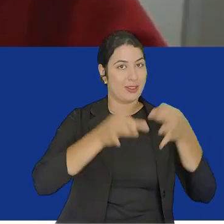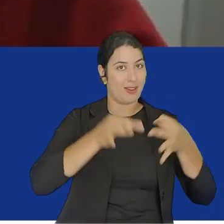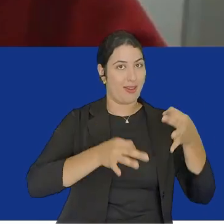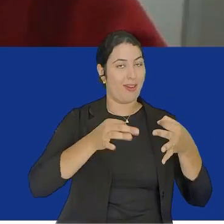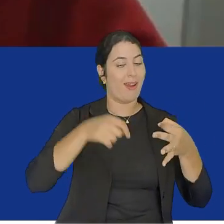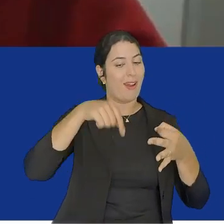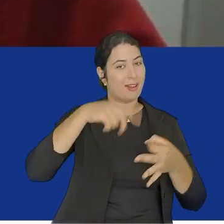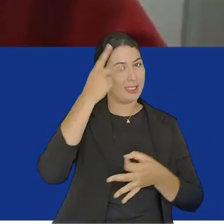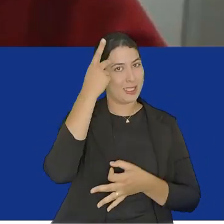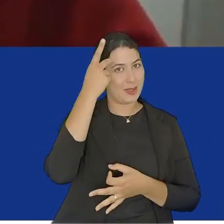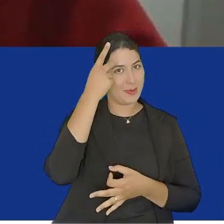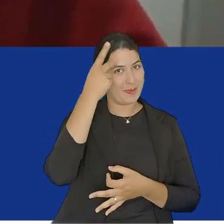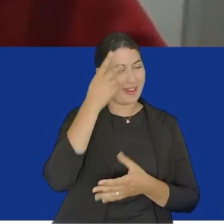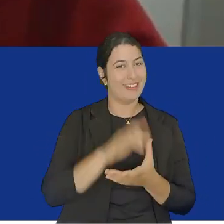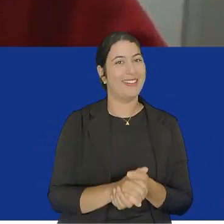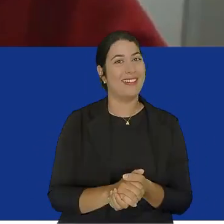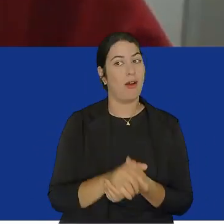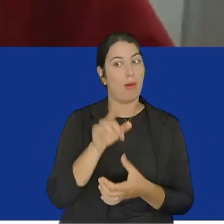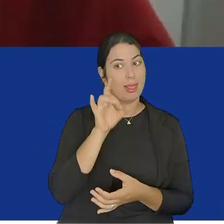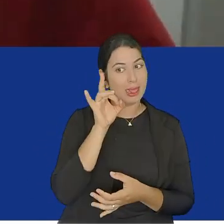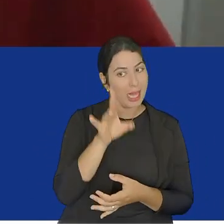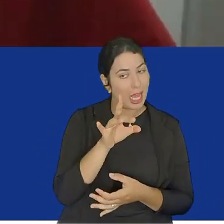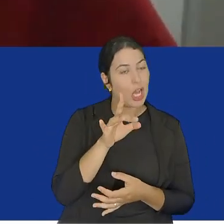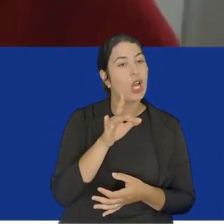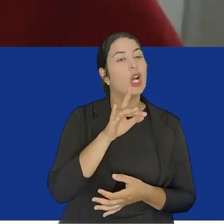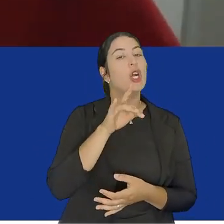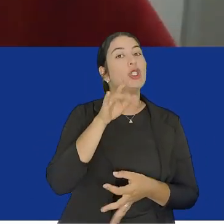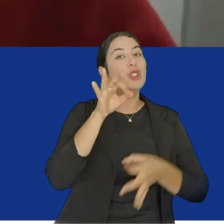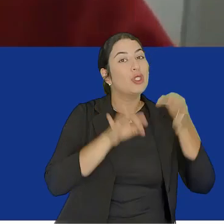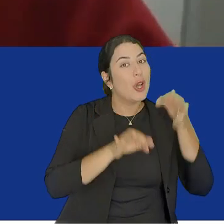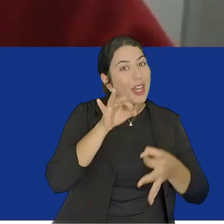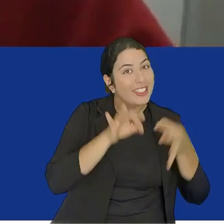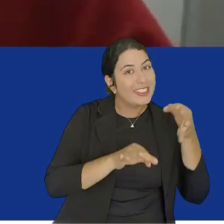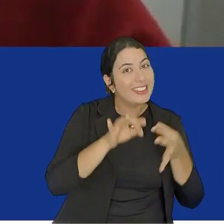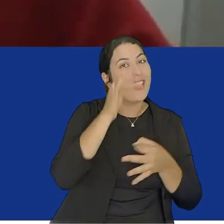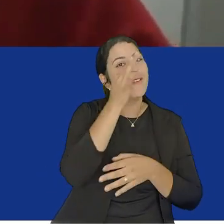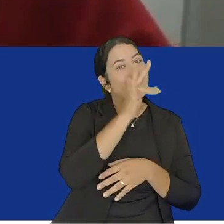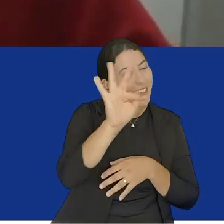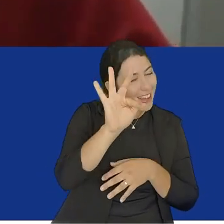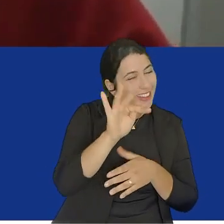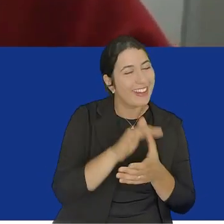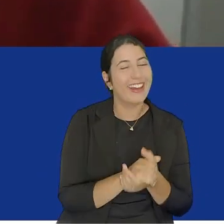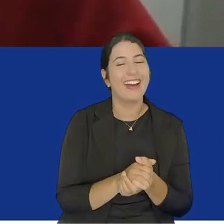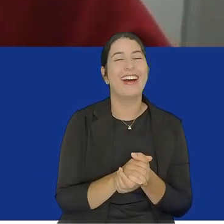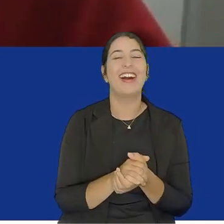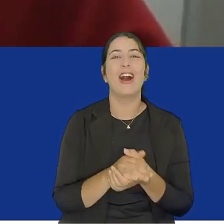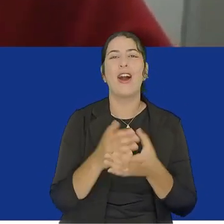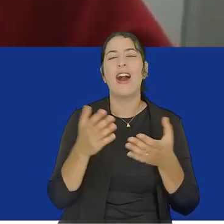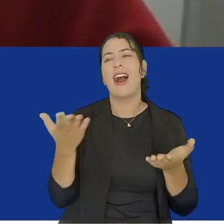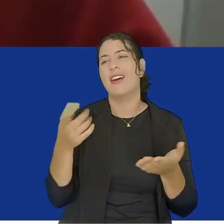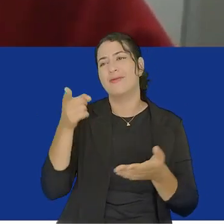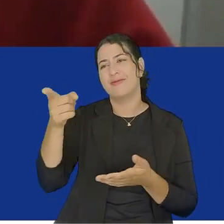eu destaquei, Carla, que você é técnica da Justiça Federal. Eu ainda estou lidando com o fato da Carla não estar mais aqui com a